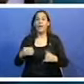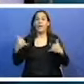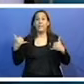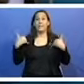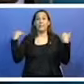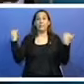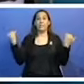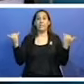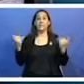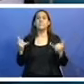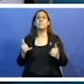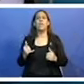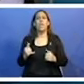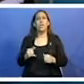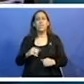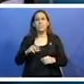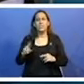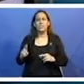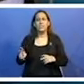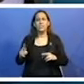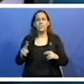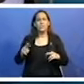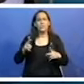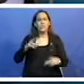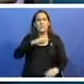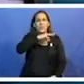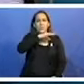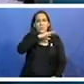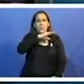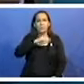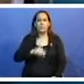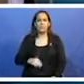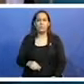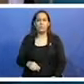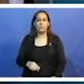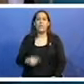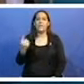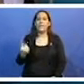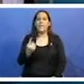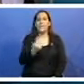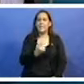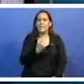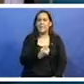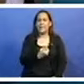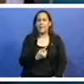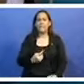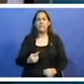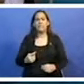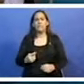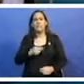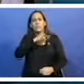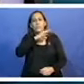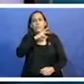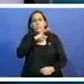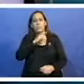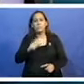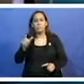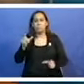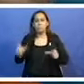ela, mesmo se o leão engole a zebra. Ia cada um em seu lugar. Será que isso